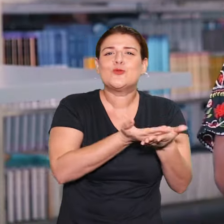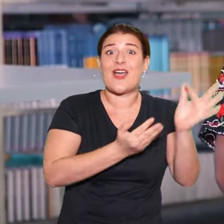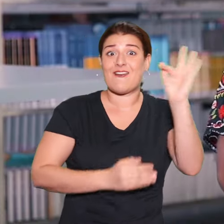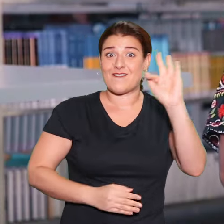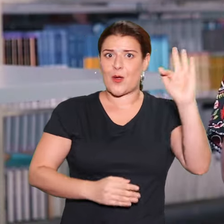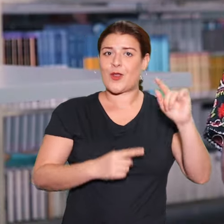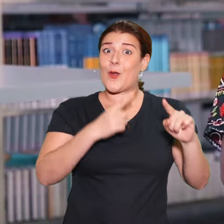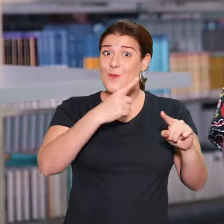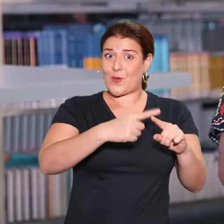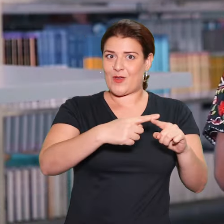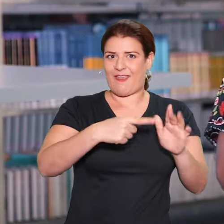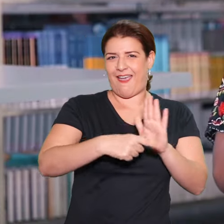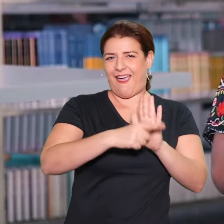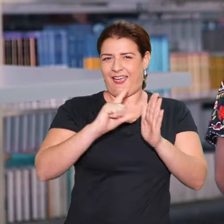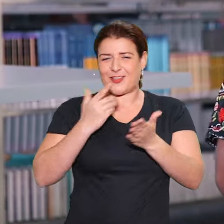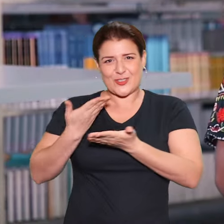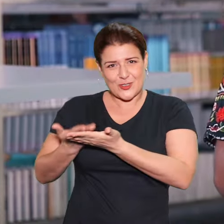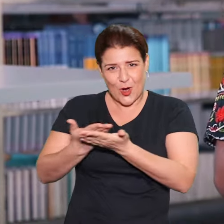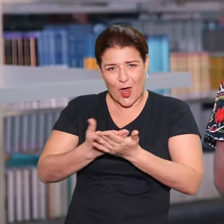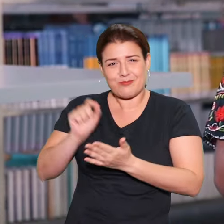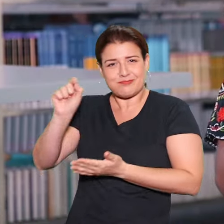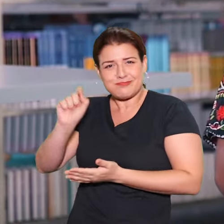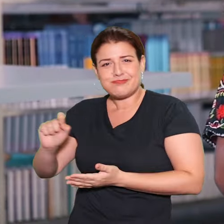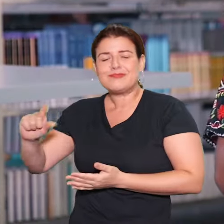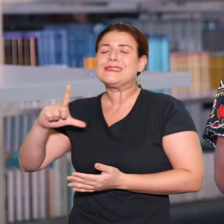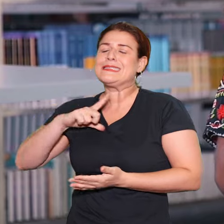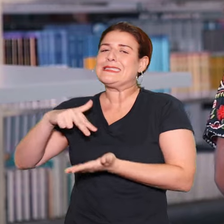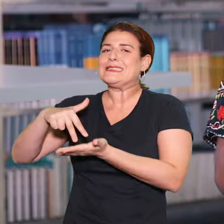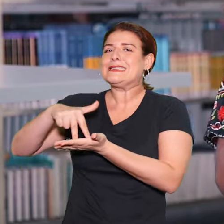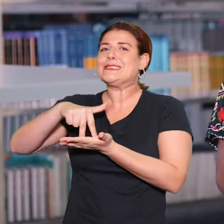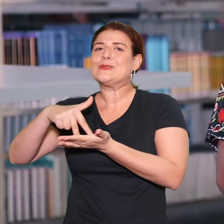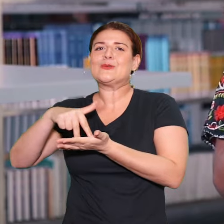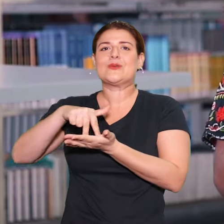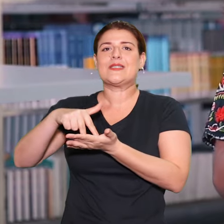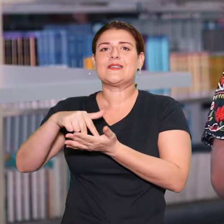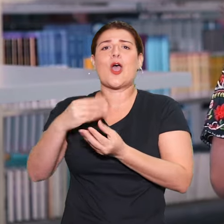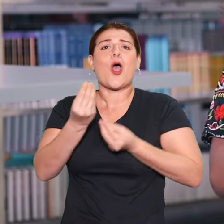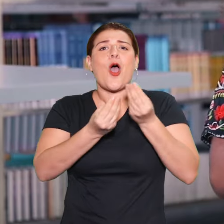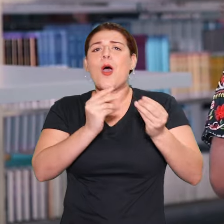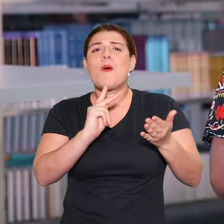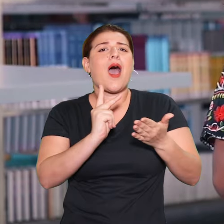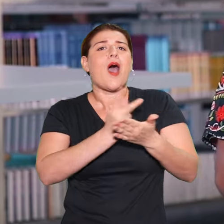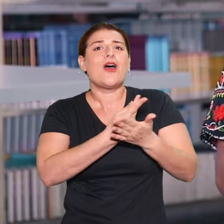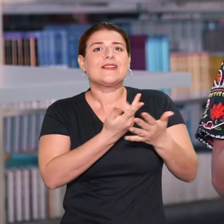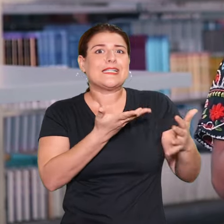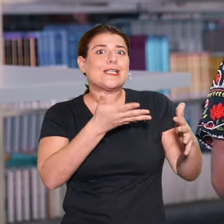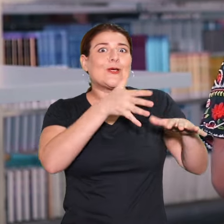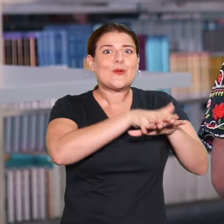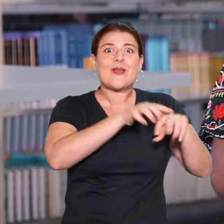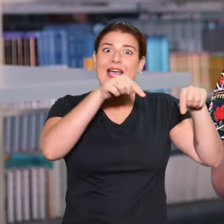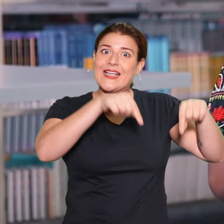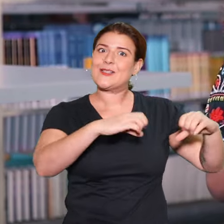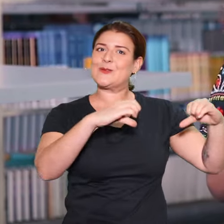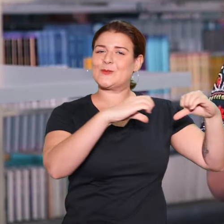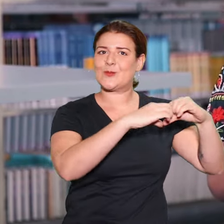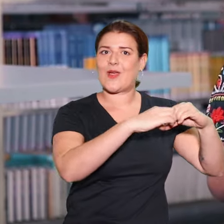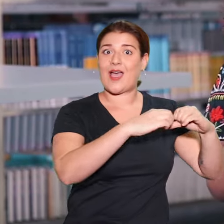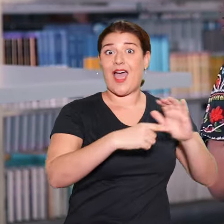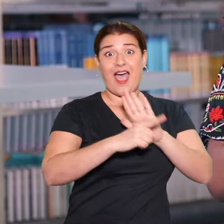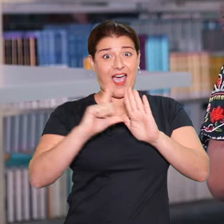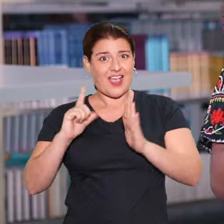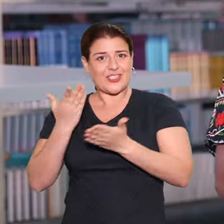faculdade, porque era uma insegurança que eu tinha em relação à inclusão, porque todas as escolas que eu tinha estudado até